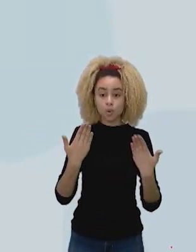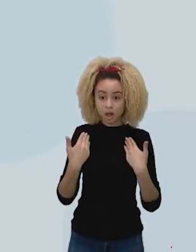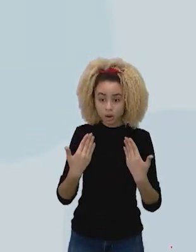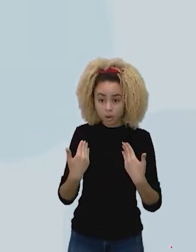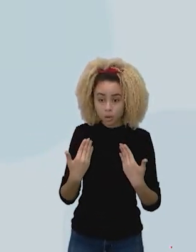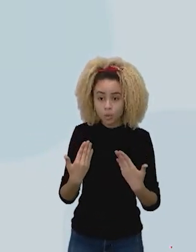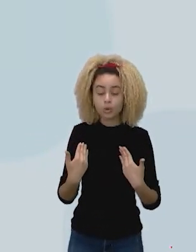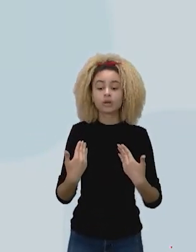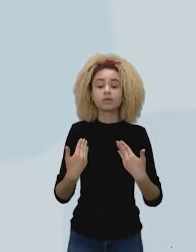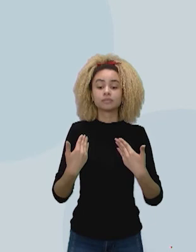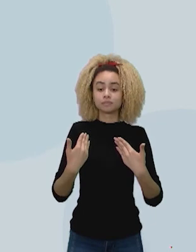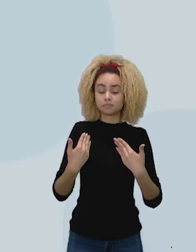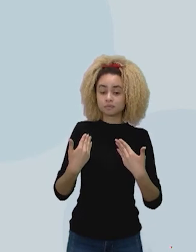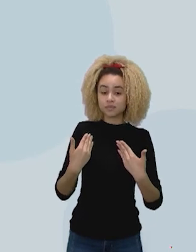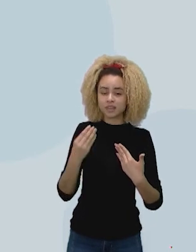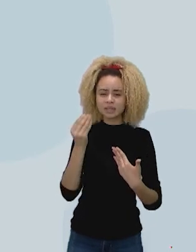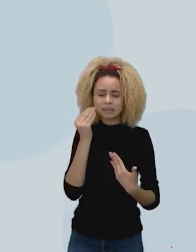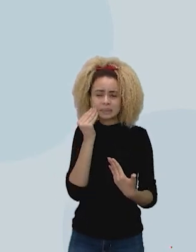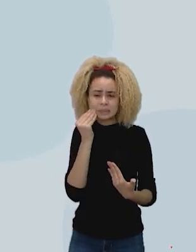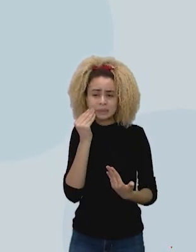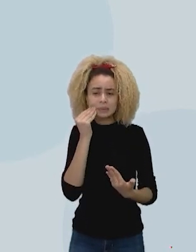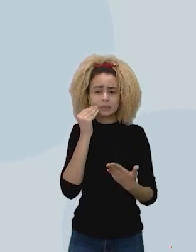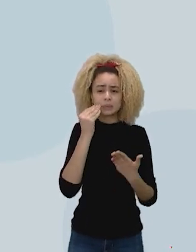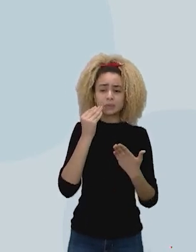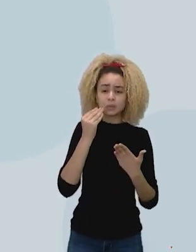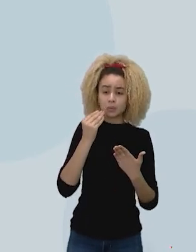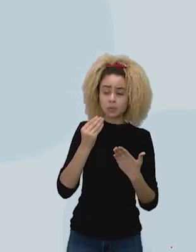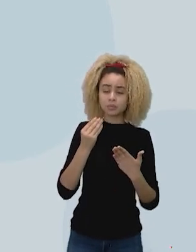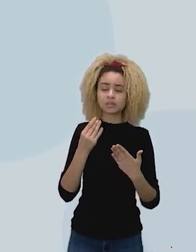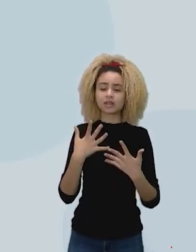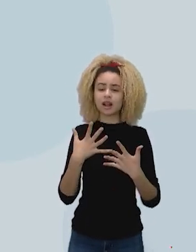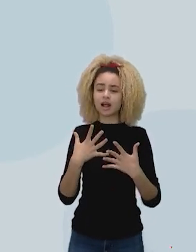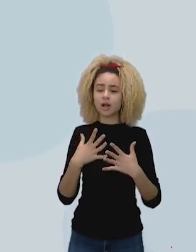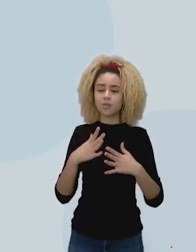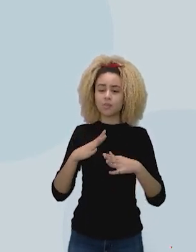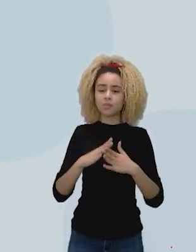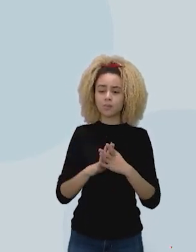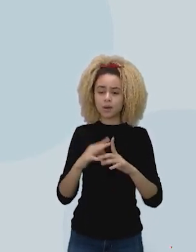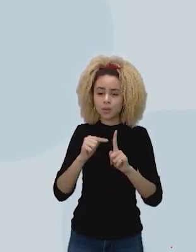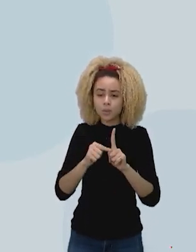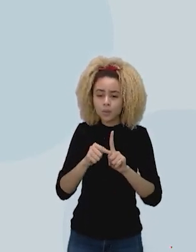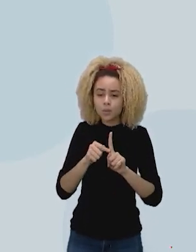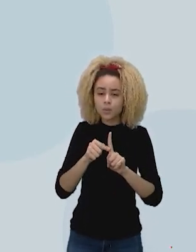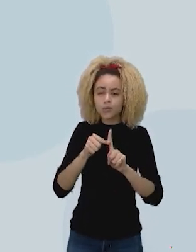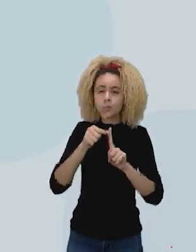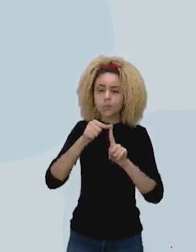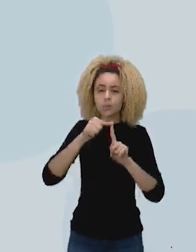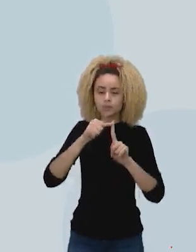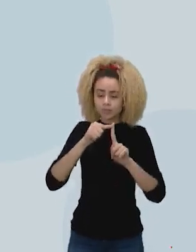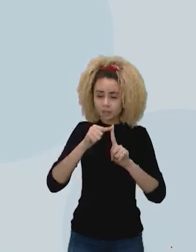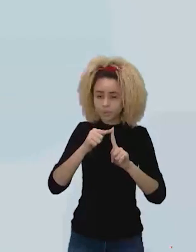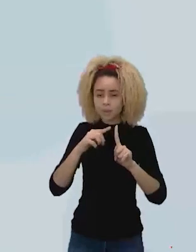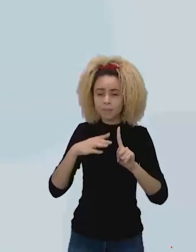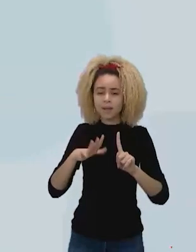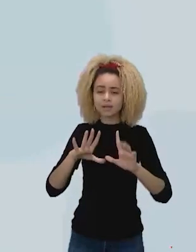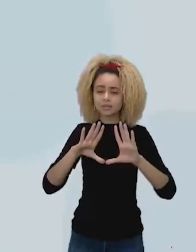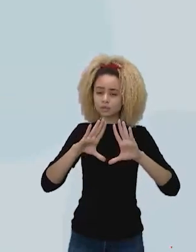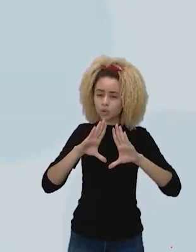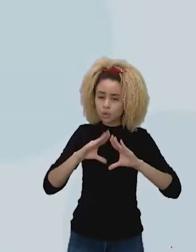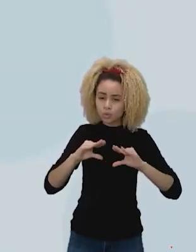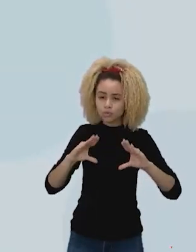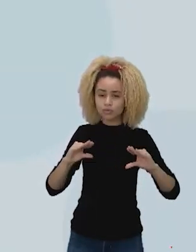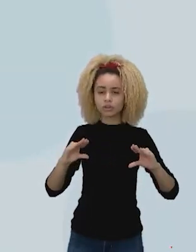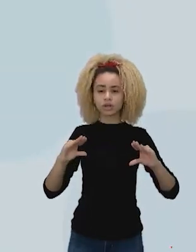ali digamos assim, uma temperatura um pouco mais agradável para nós, e etc. e tudo mais. E a gente